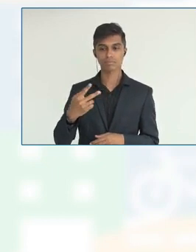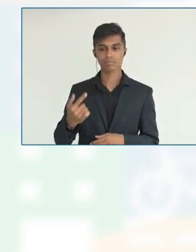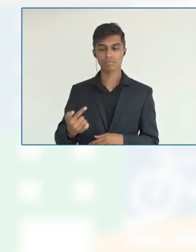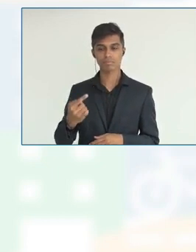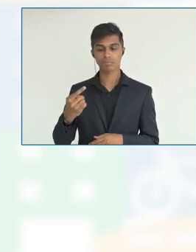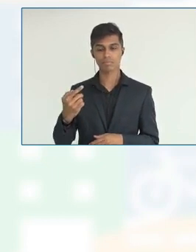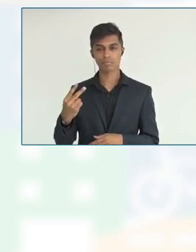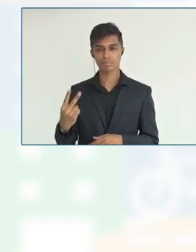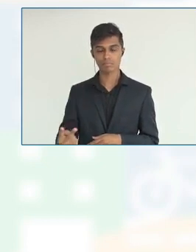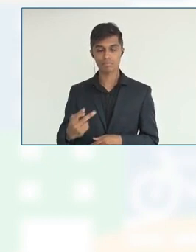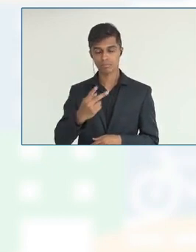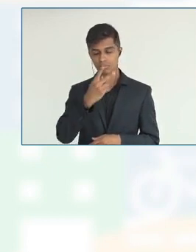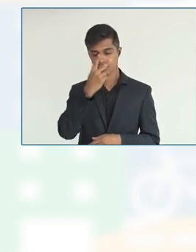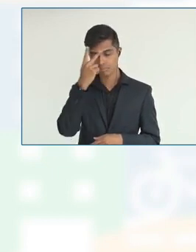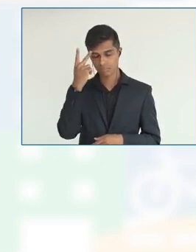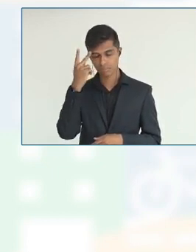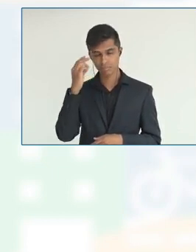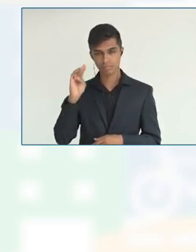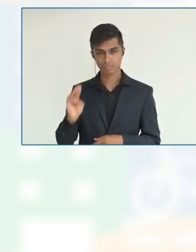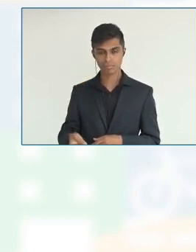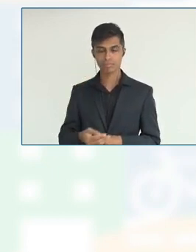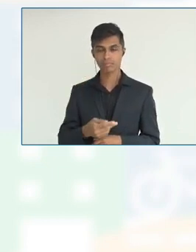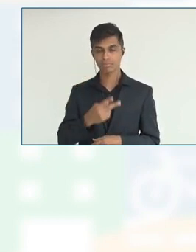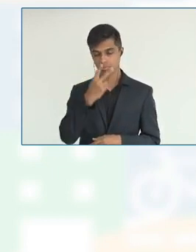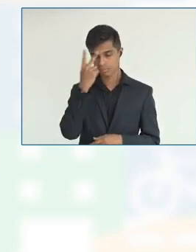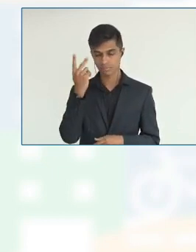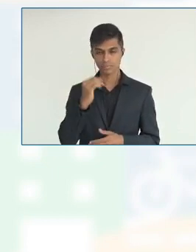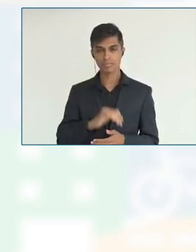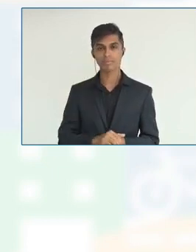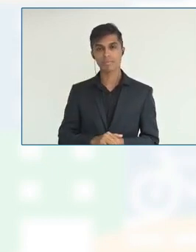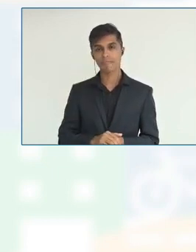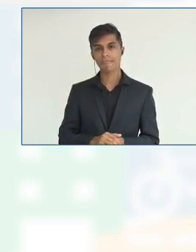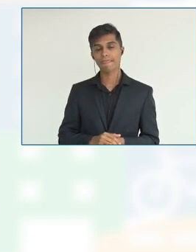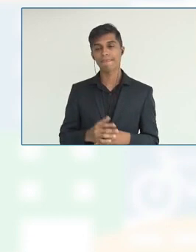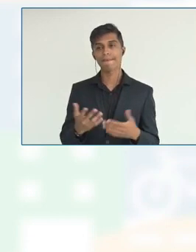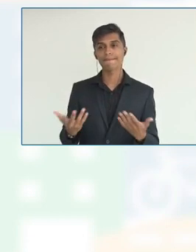12.396.372 pessoas, né? Uma densidade demográfica de